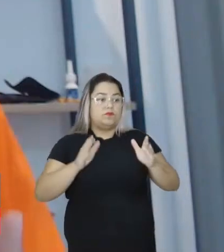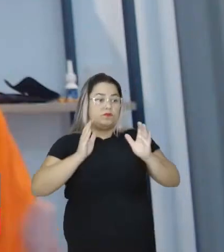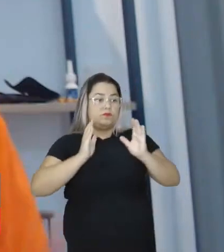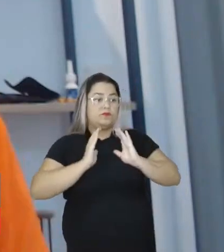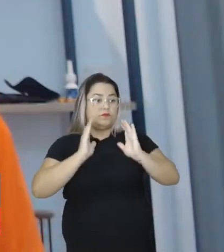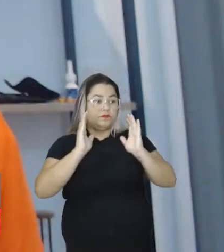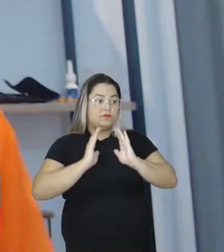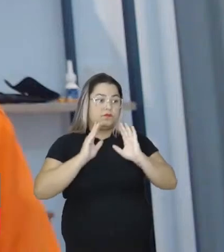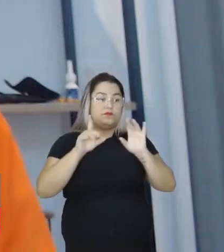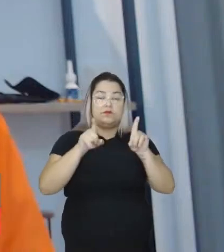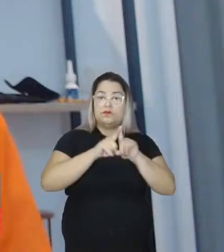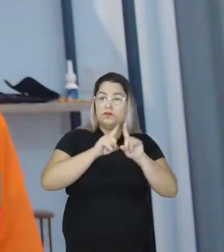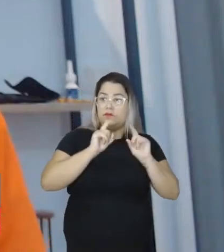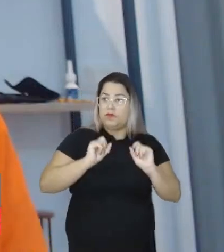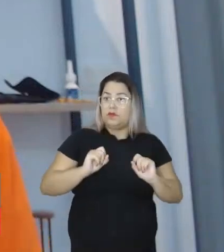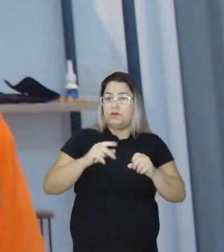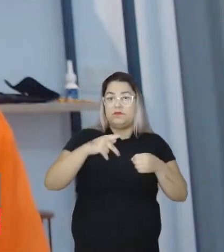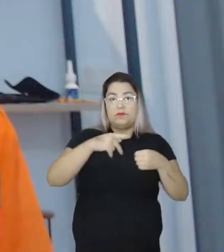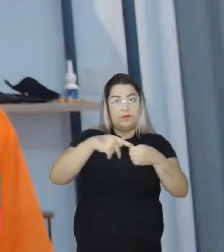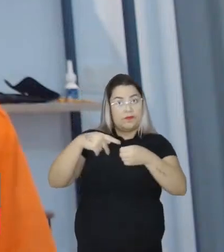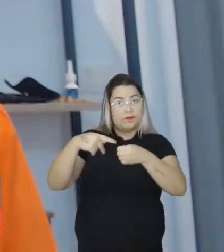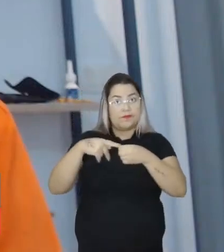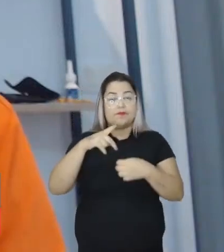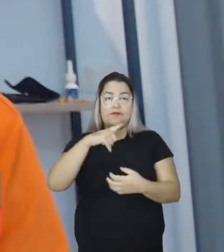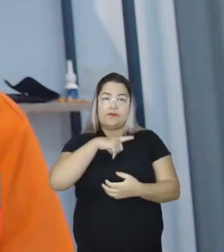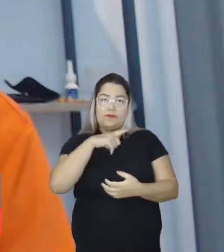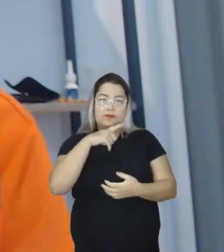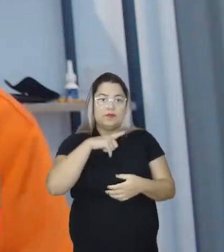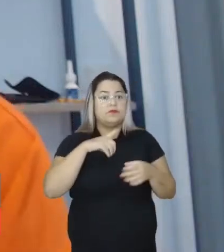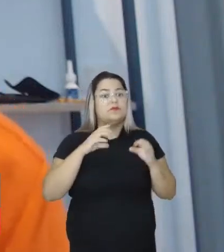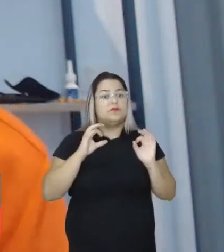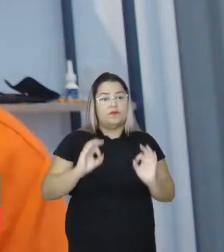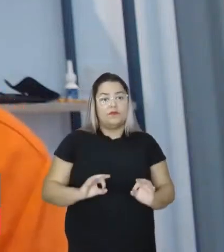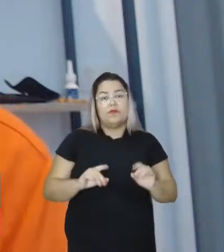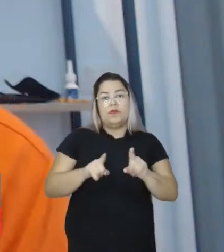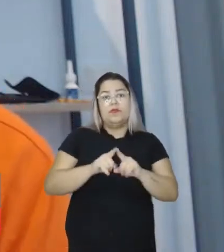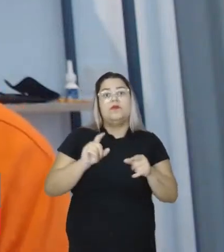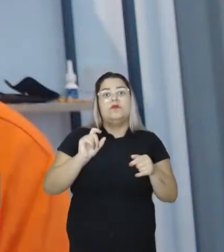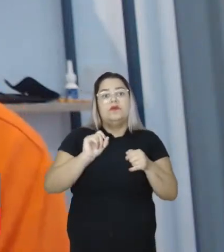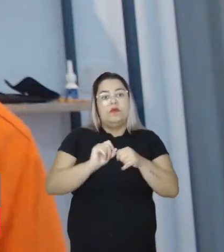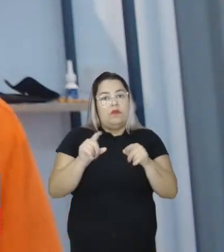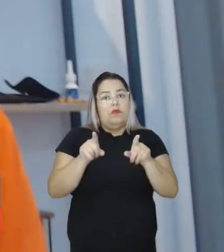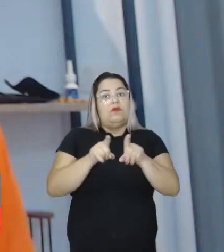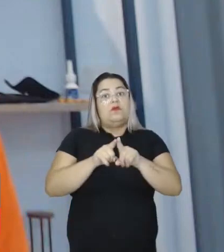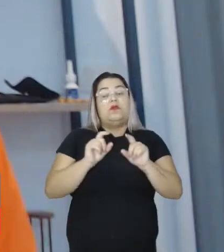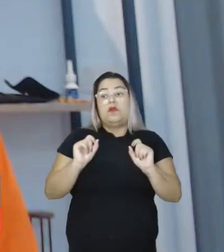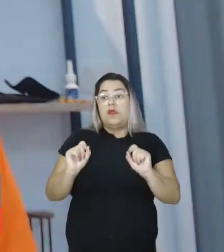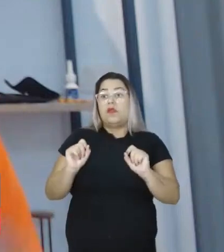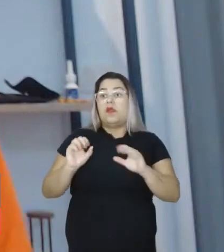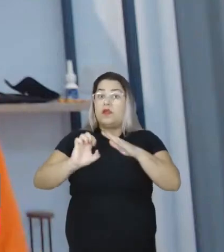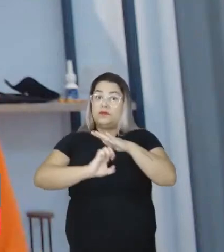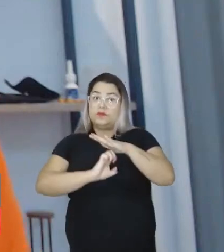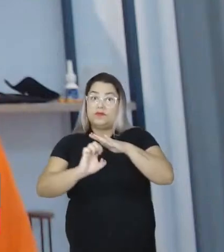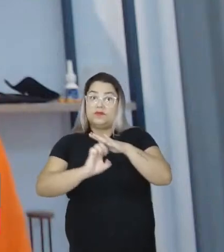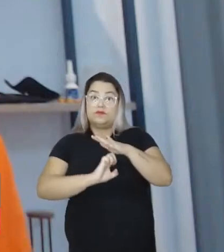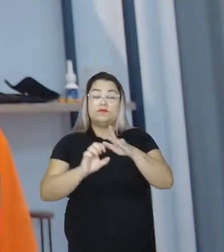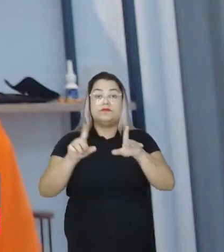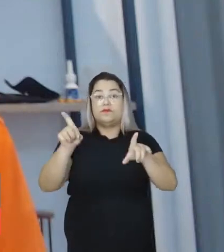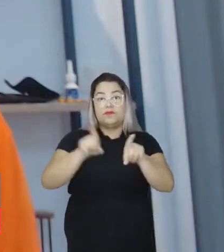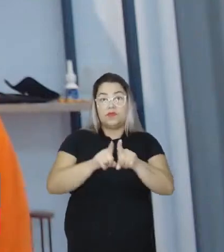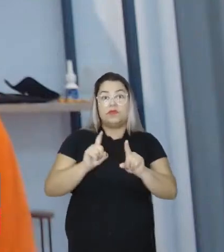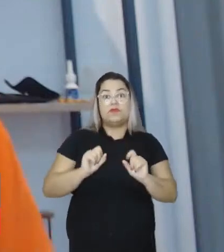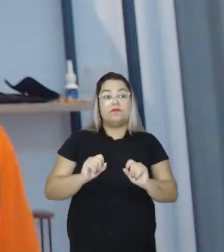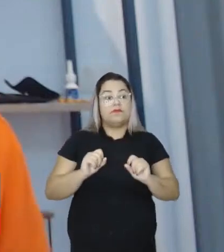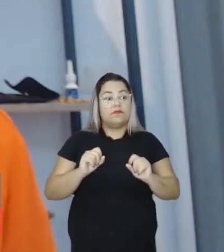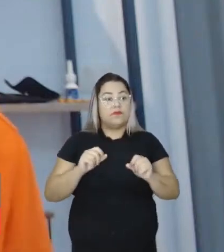riquezas que a produção de petróleo e gás tem, justamente para fazer essa transição. Aquela empresa do setor, do